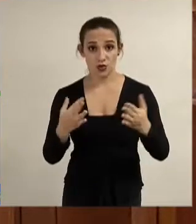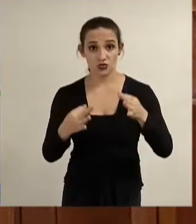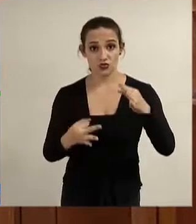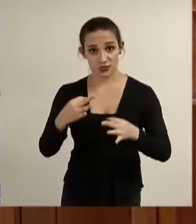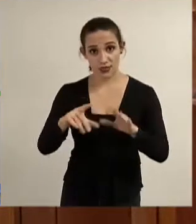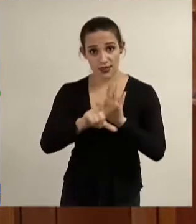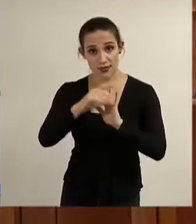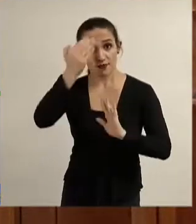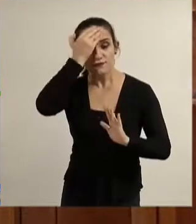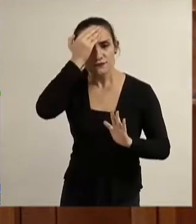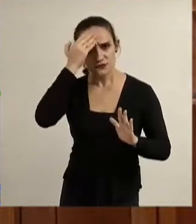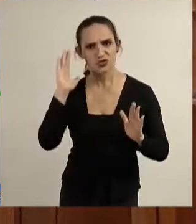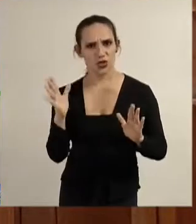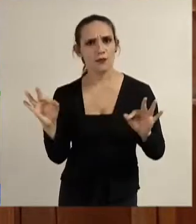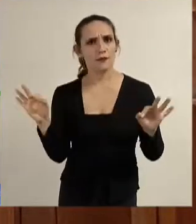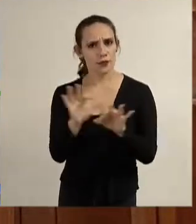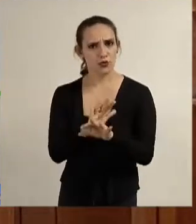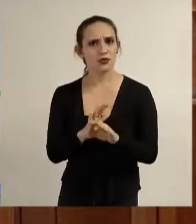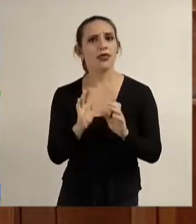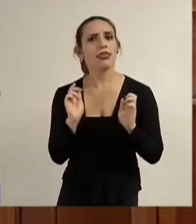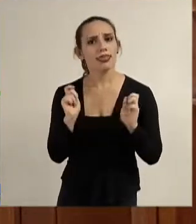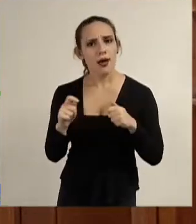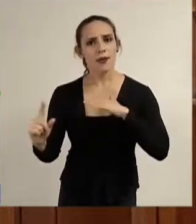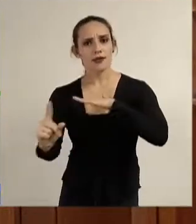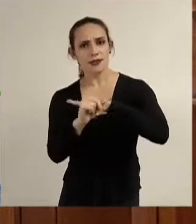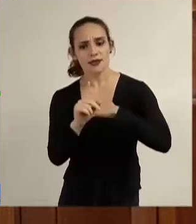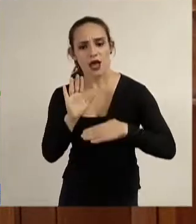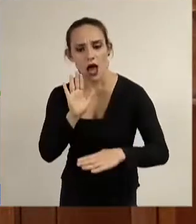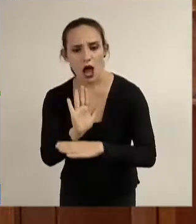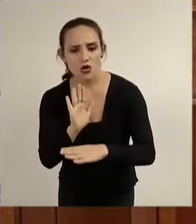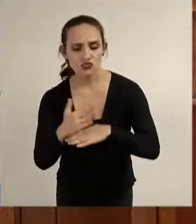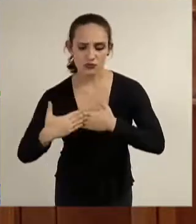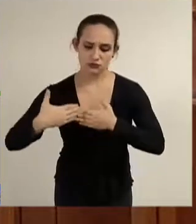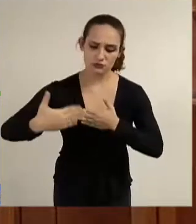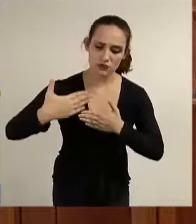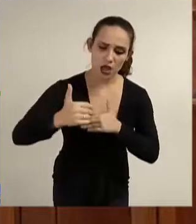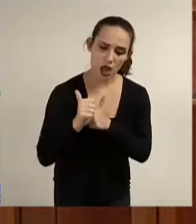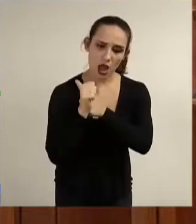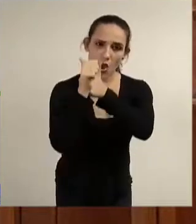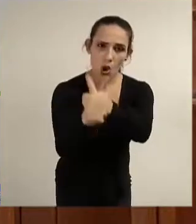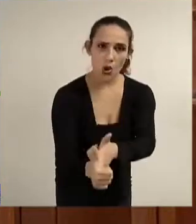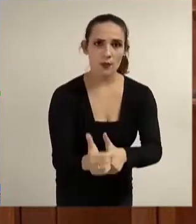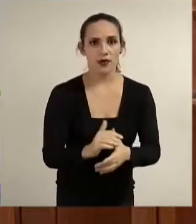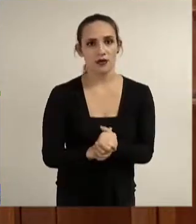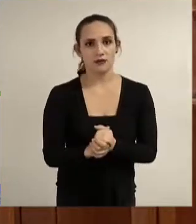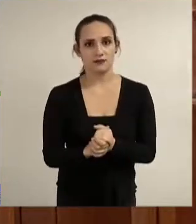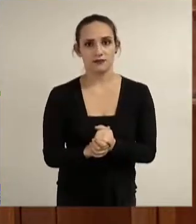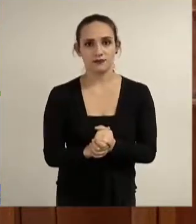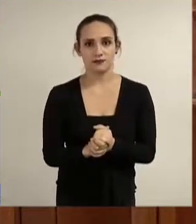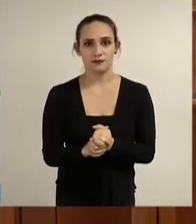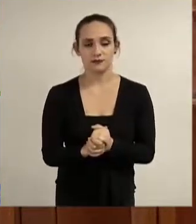está preparada para ter o atendimento e o andamento da situação. Pode haver um ciclo